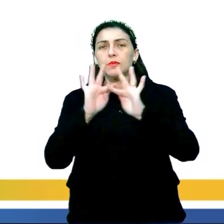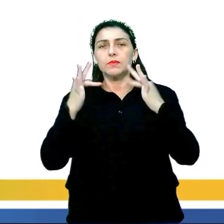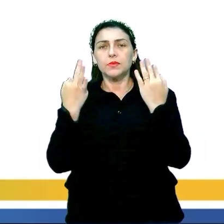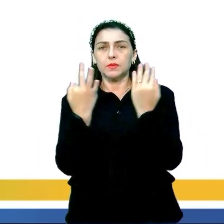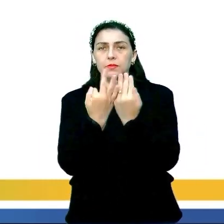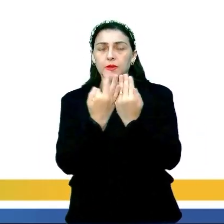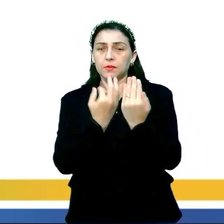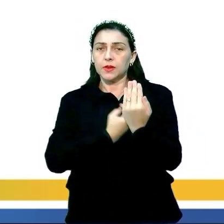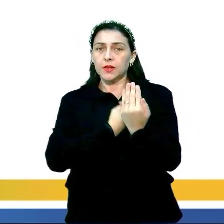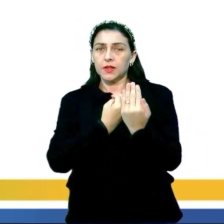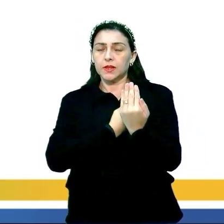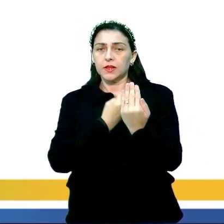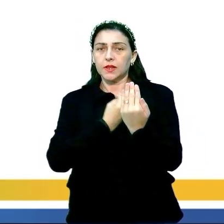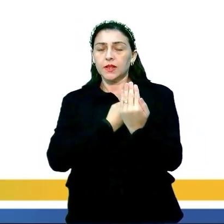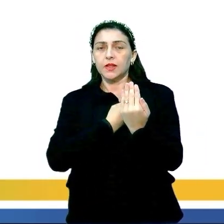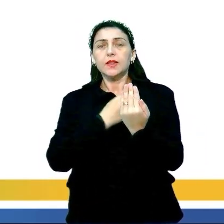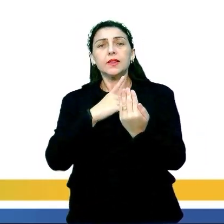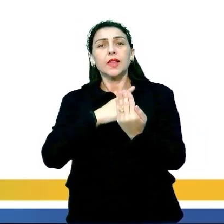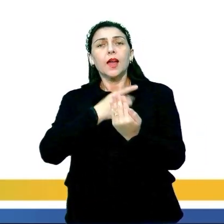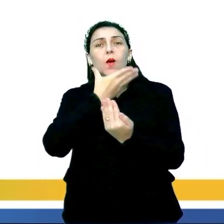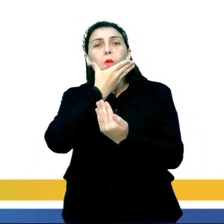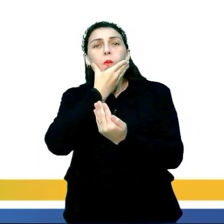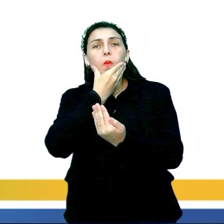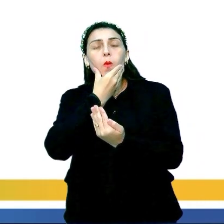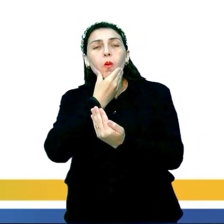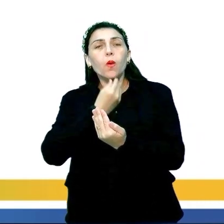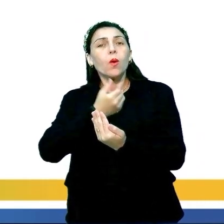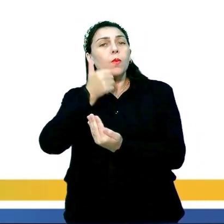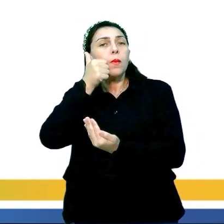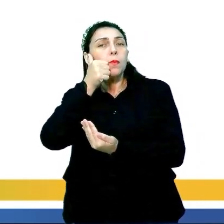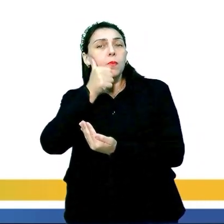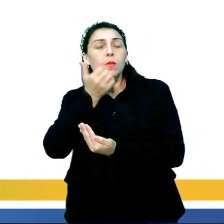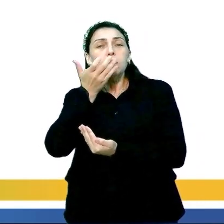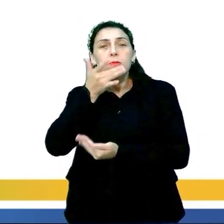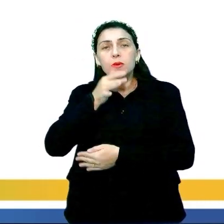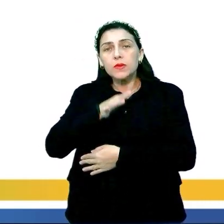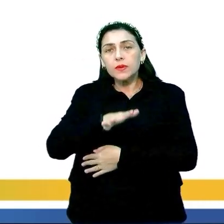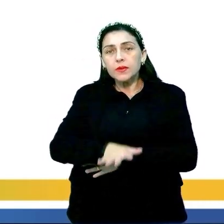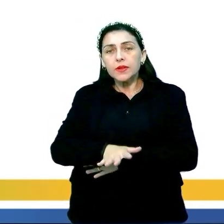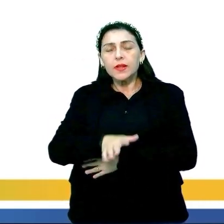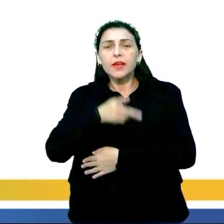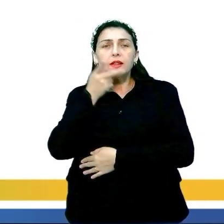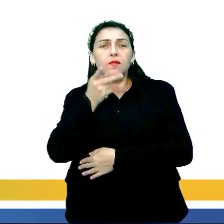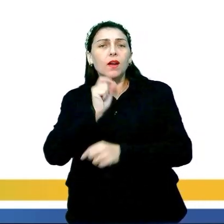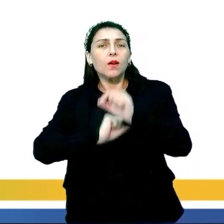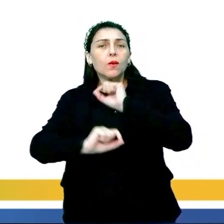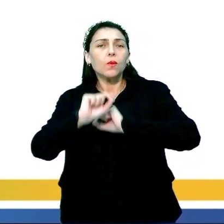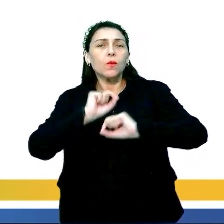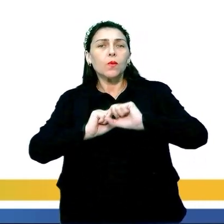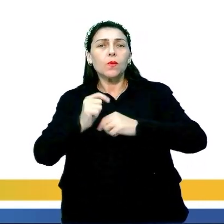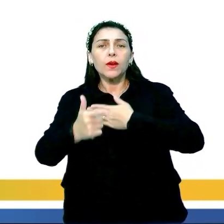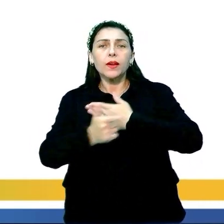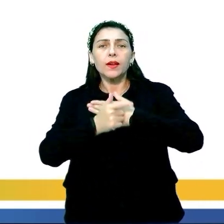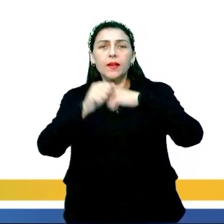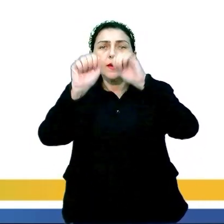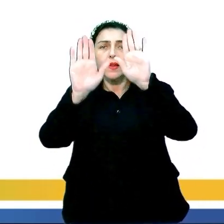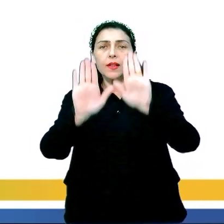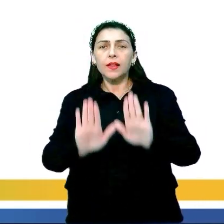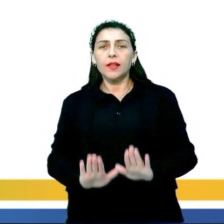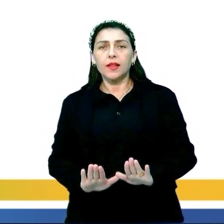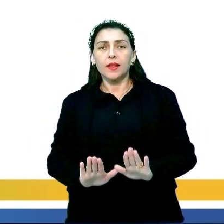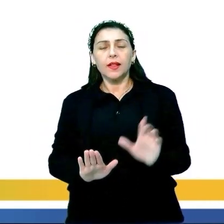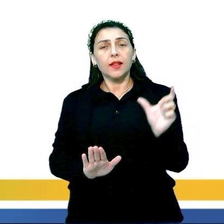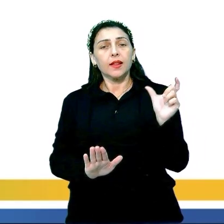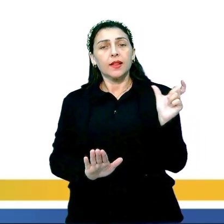família. Nós temos aí um rapaz, uma senhora e uma criança. E aí ele diz o seguinte no cartaz: em